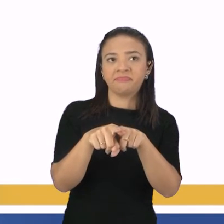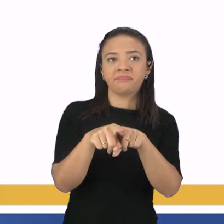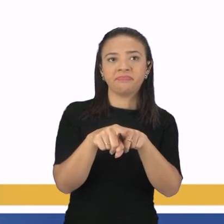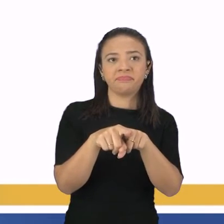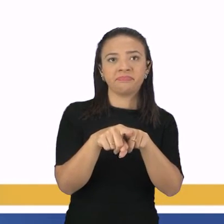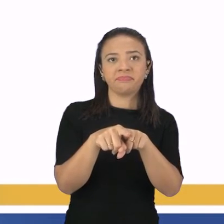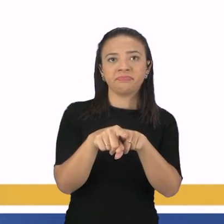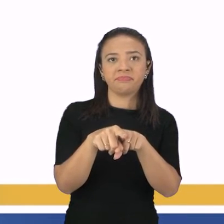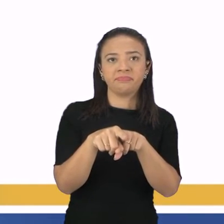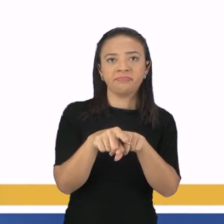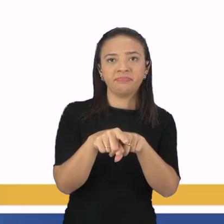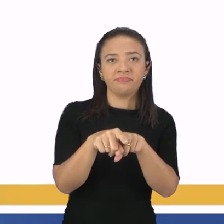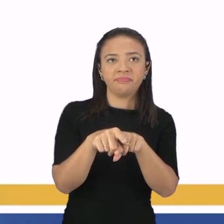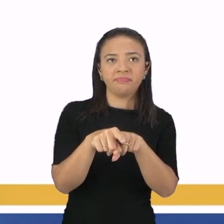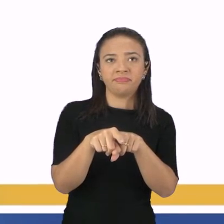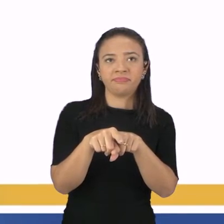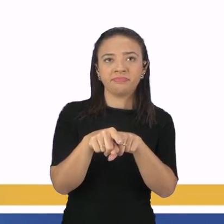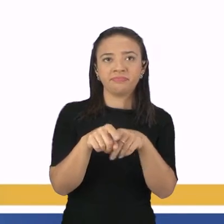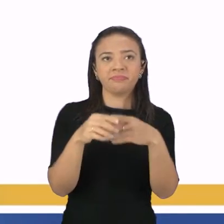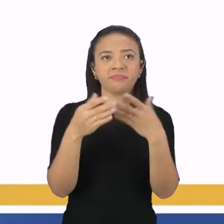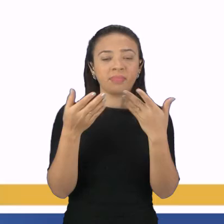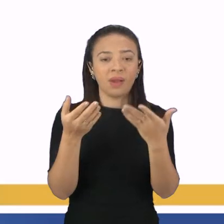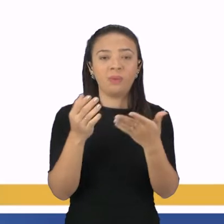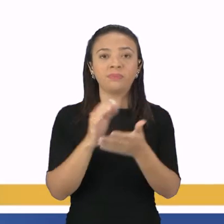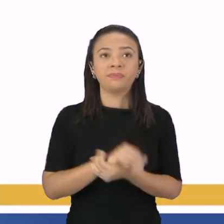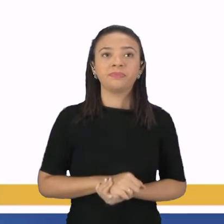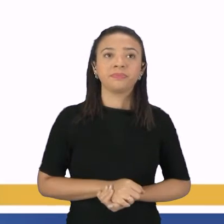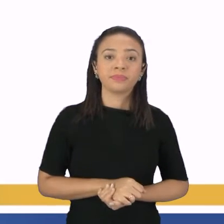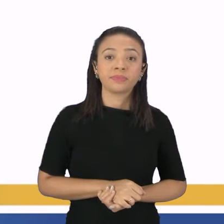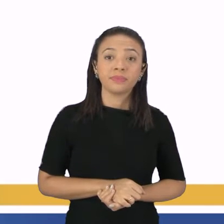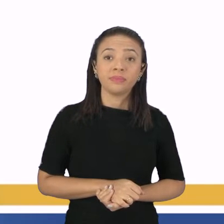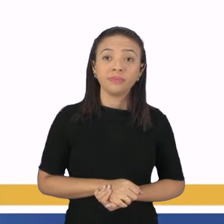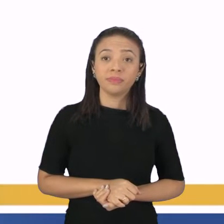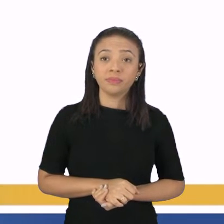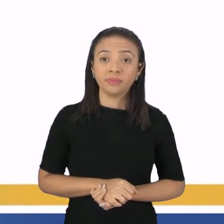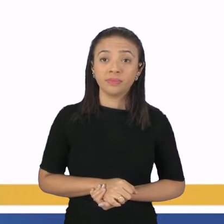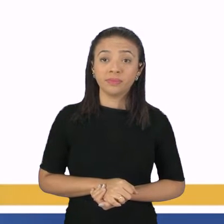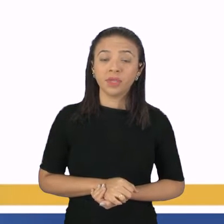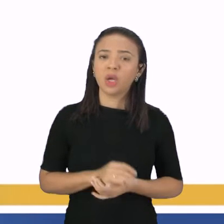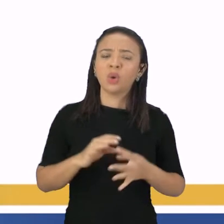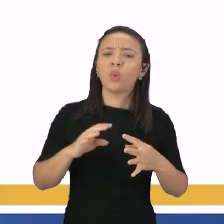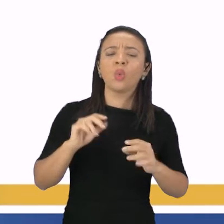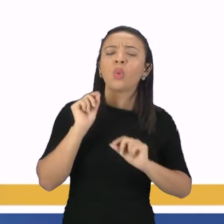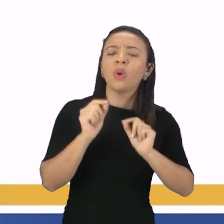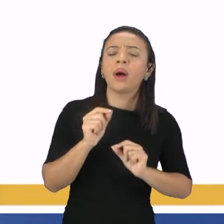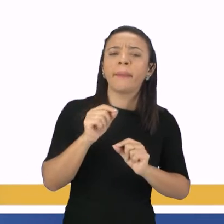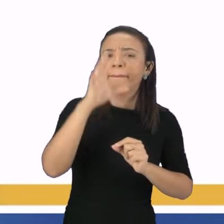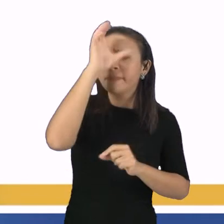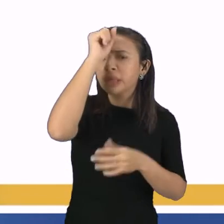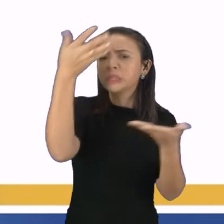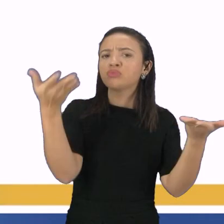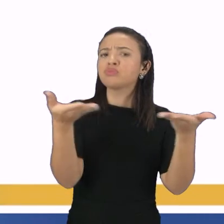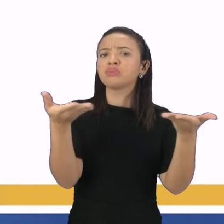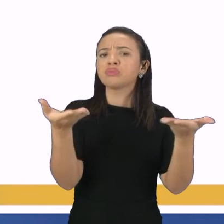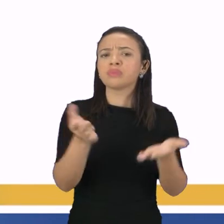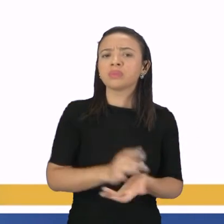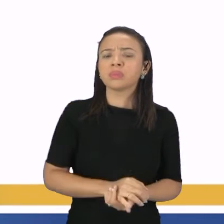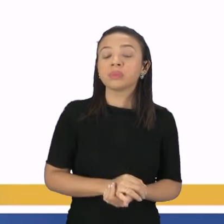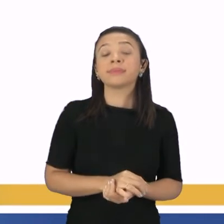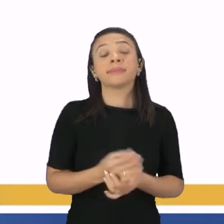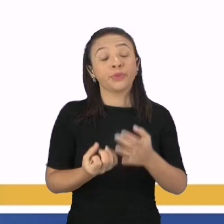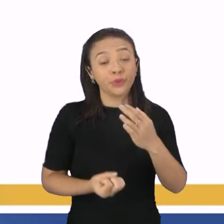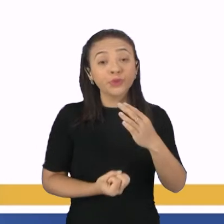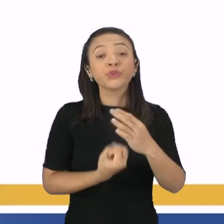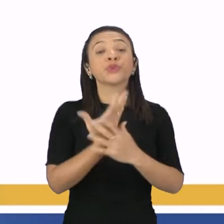desportiva e outras ginásticas também, né? E a gente vai ver o que a gente aprendeu nessa aula, né? Da origem